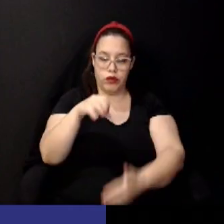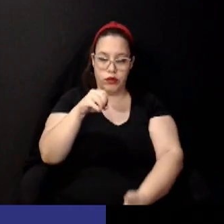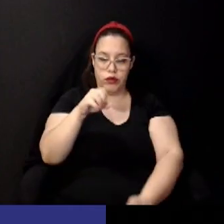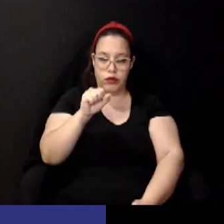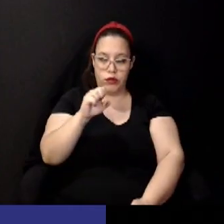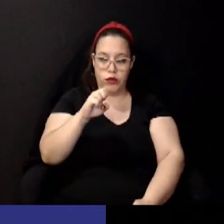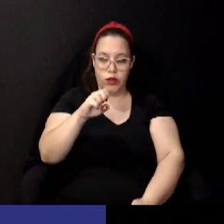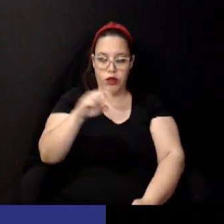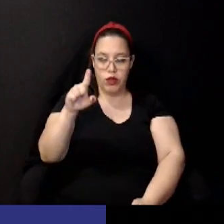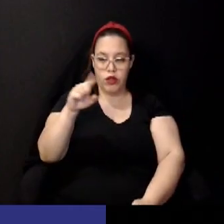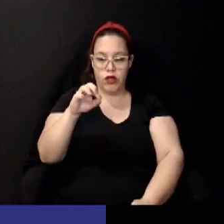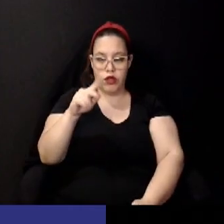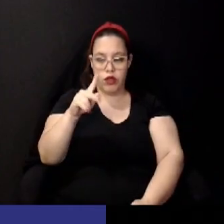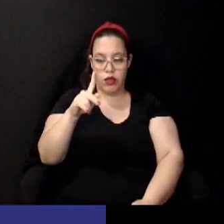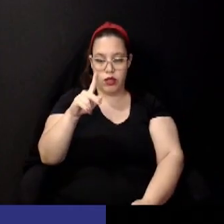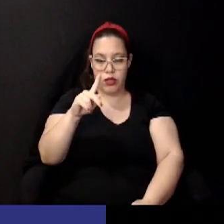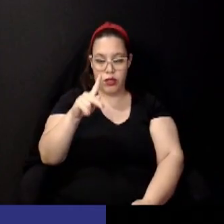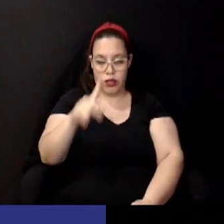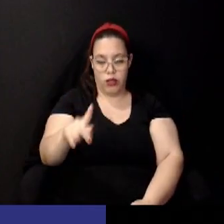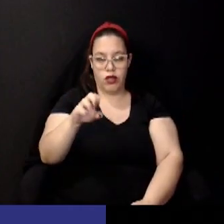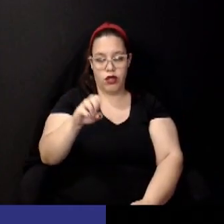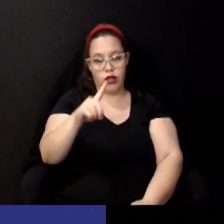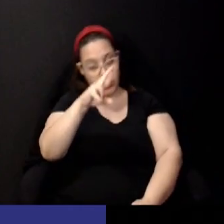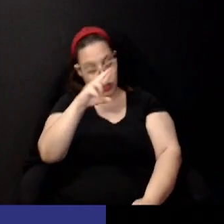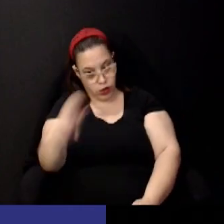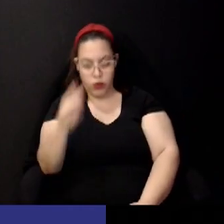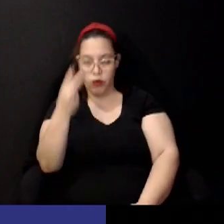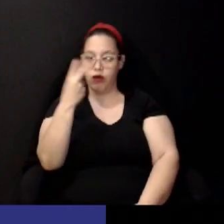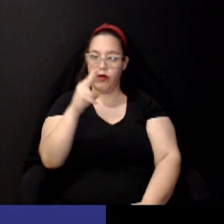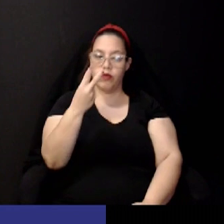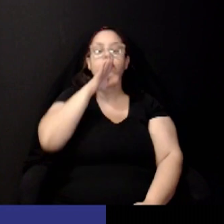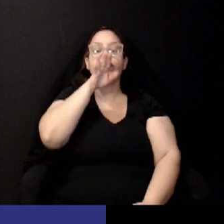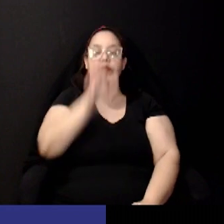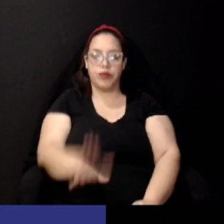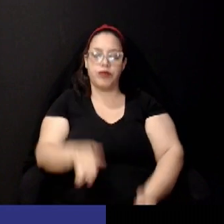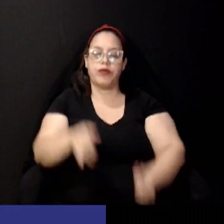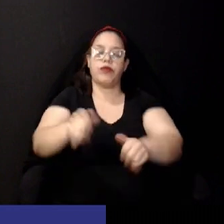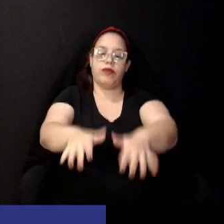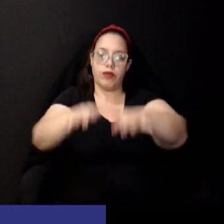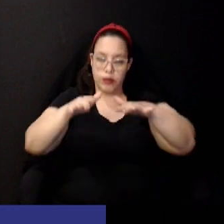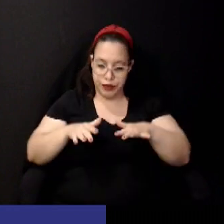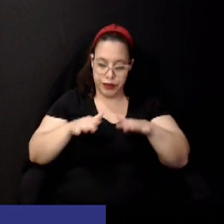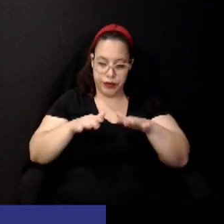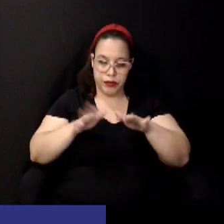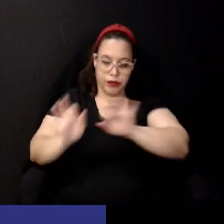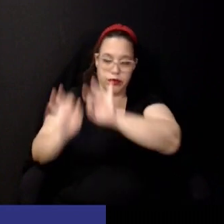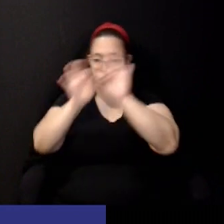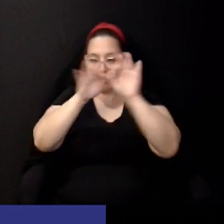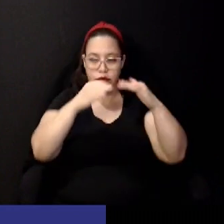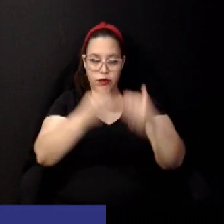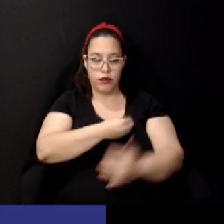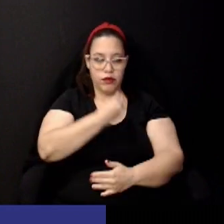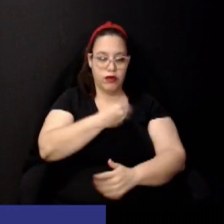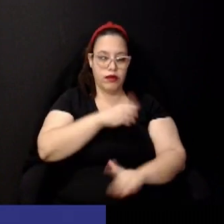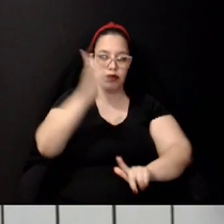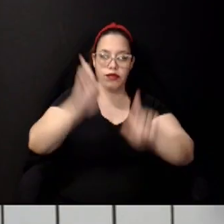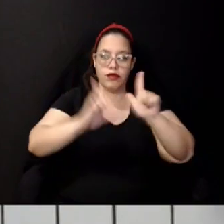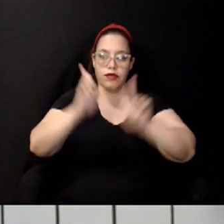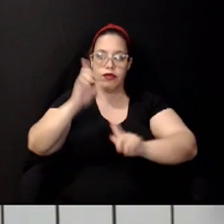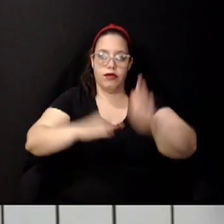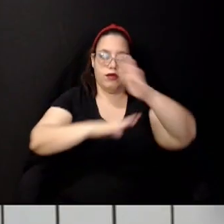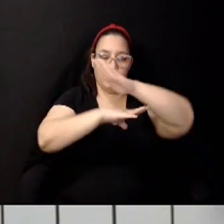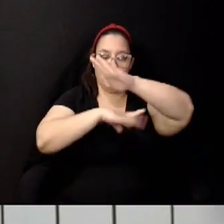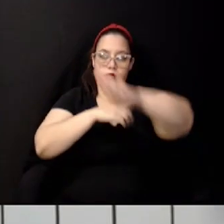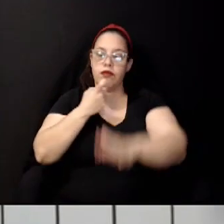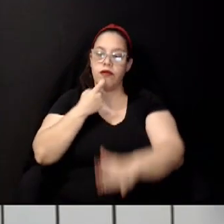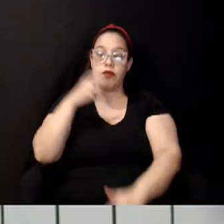Oliveira. Então, hoje, 2 horas, tem audiência pública com transmissão ao vivo aqui pela TV Câmara Campinas. Lembrando que